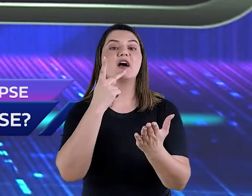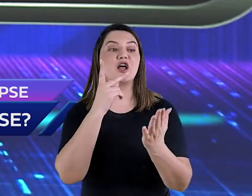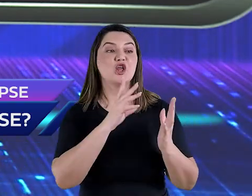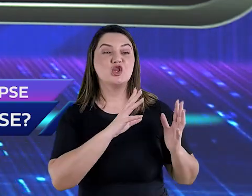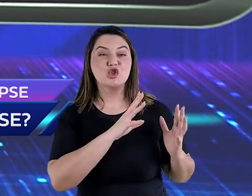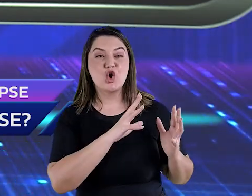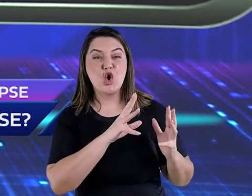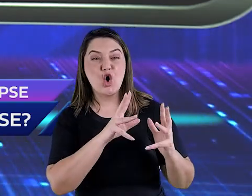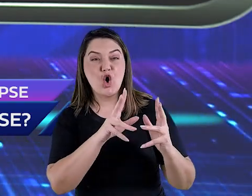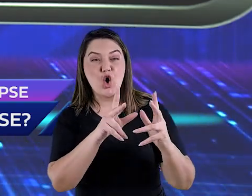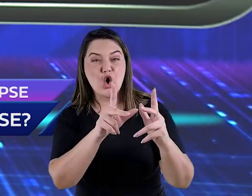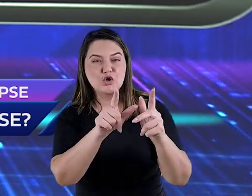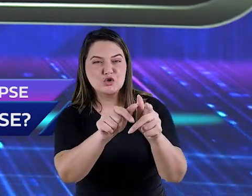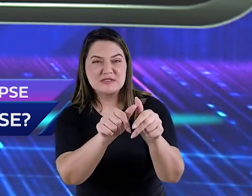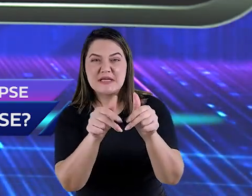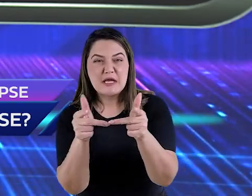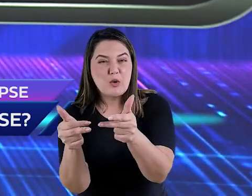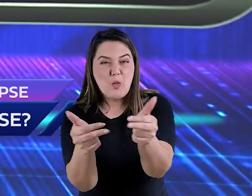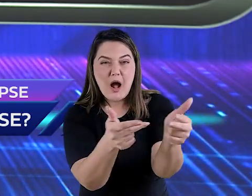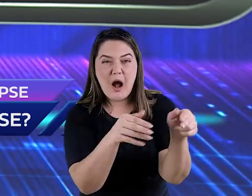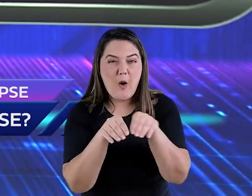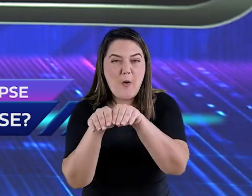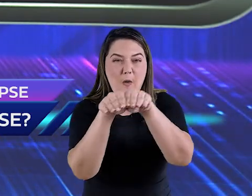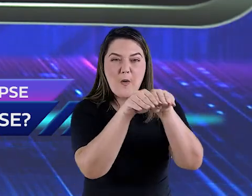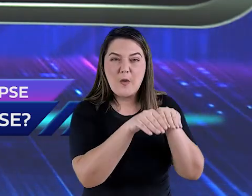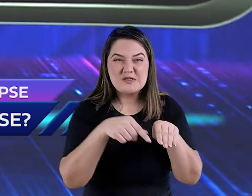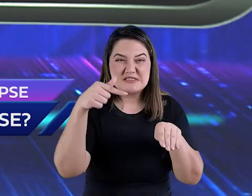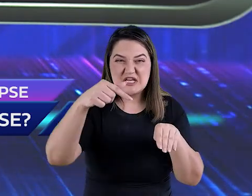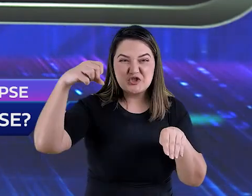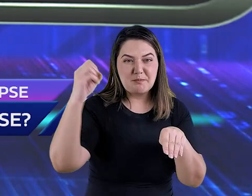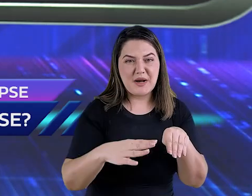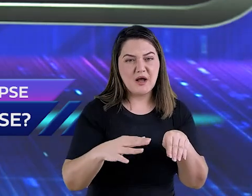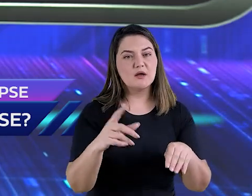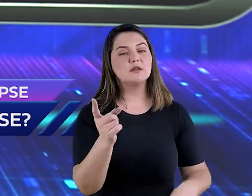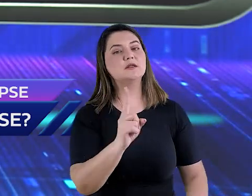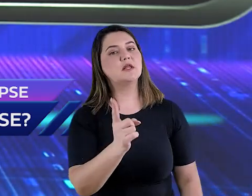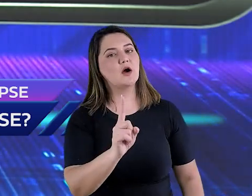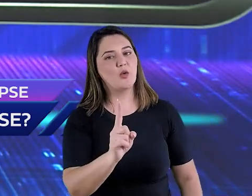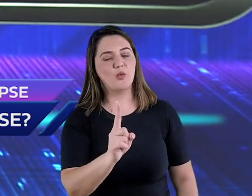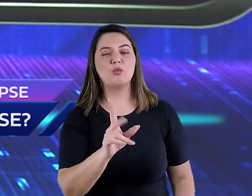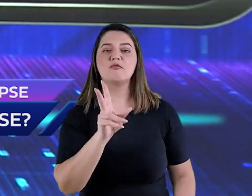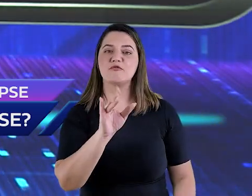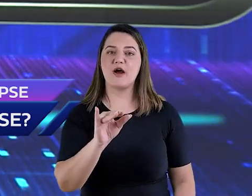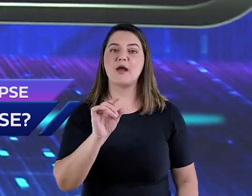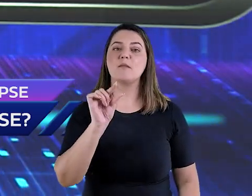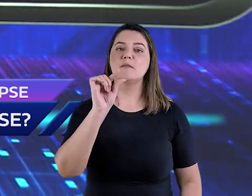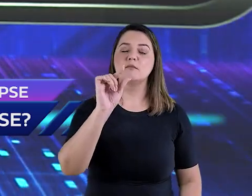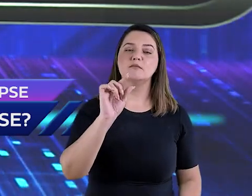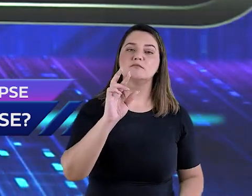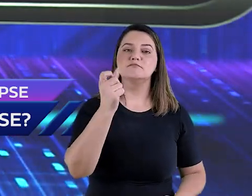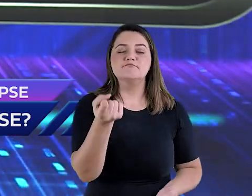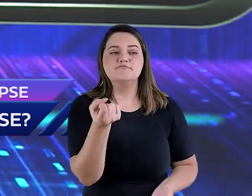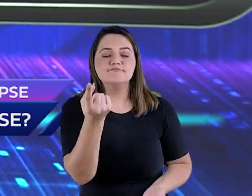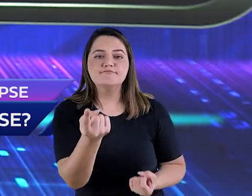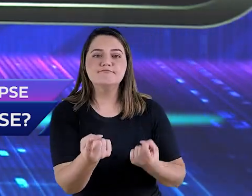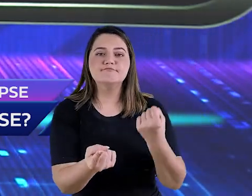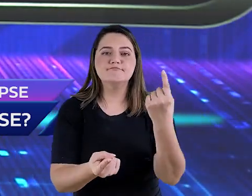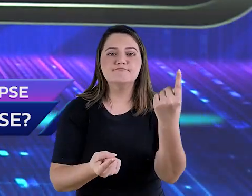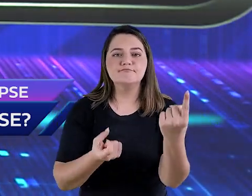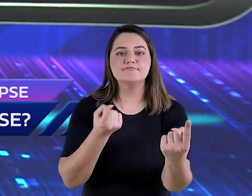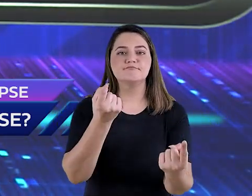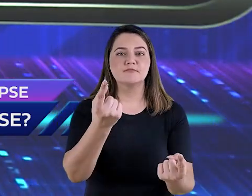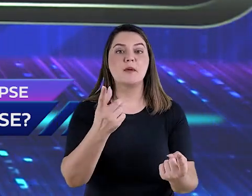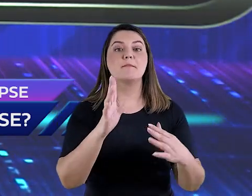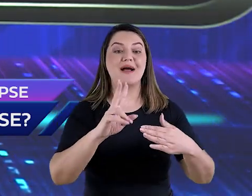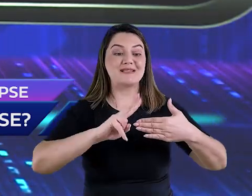todos serão atingidos por todas as pragas. Essas pragas cairão sucessivamente, e os seus